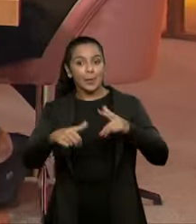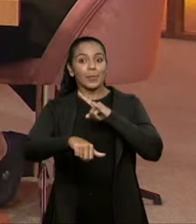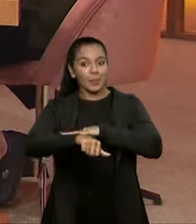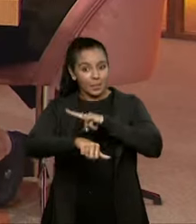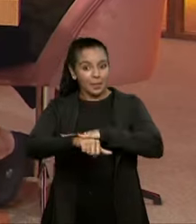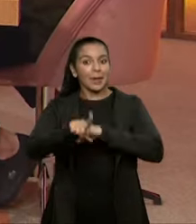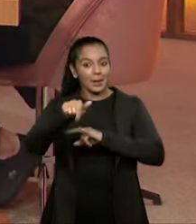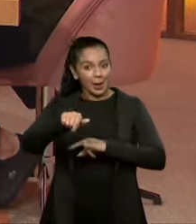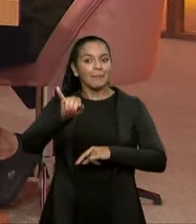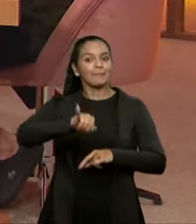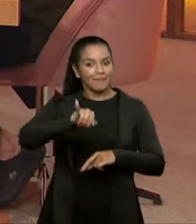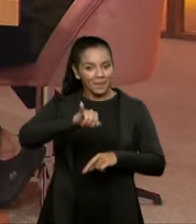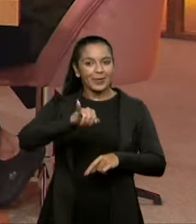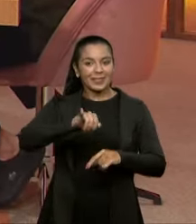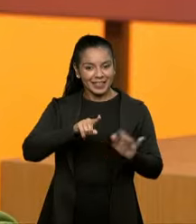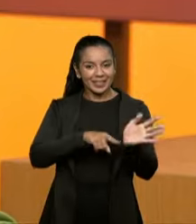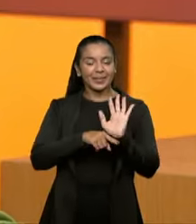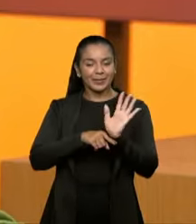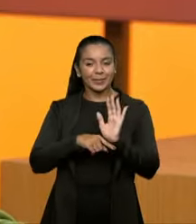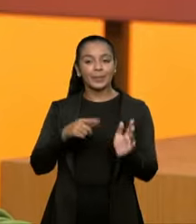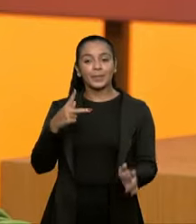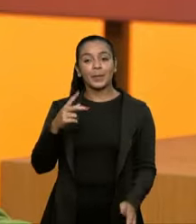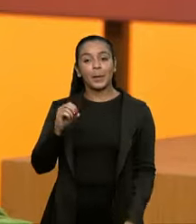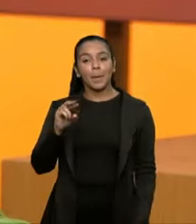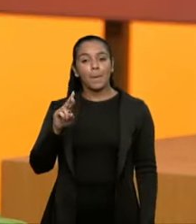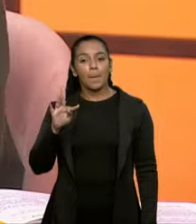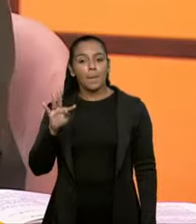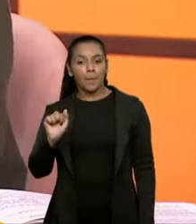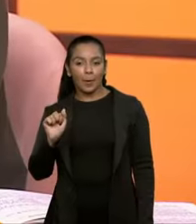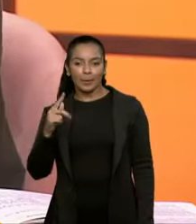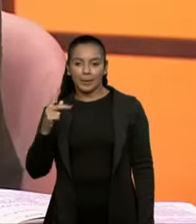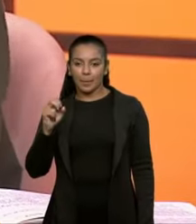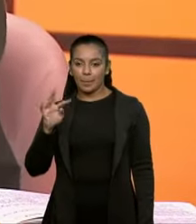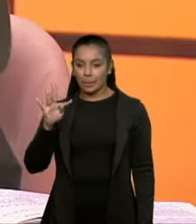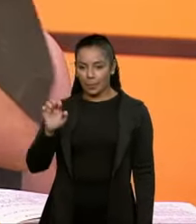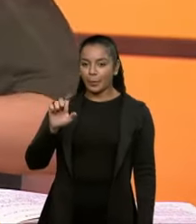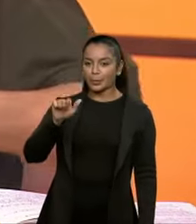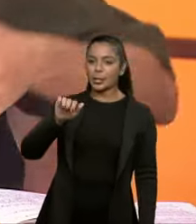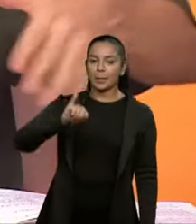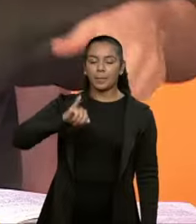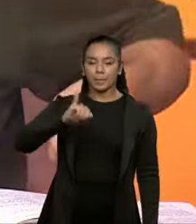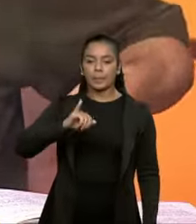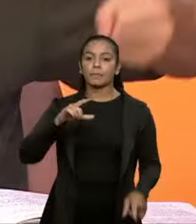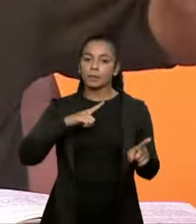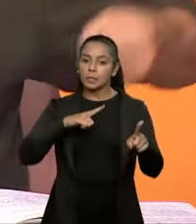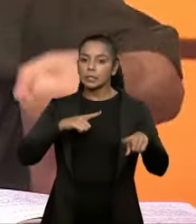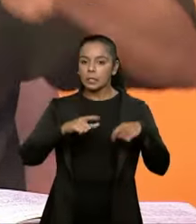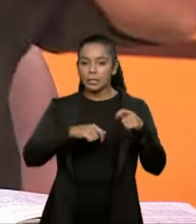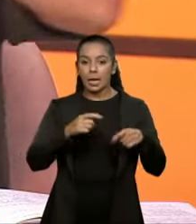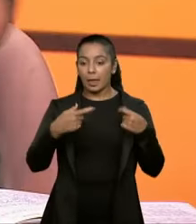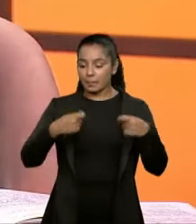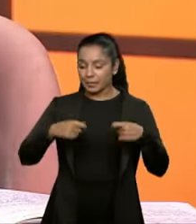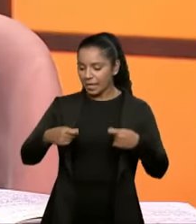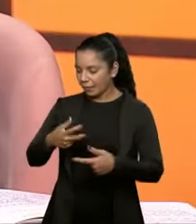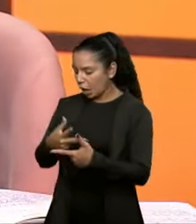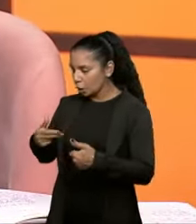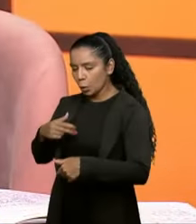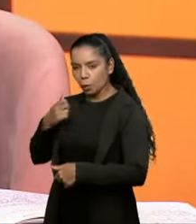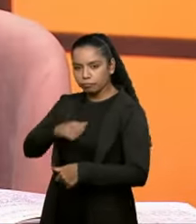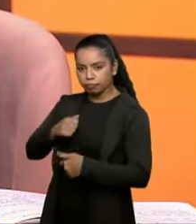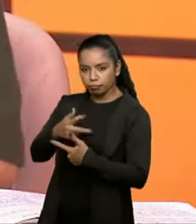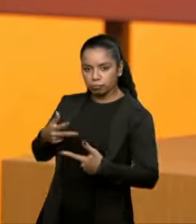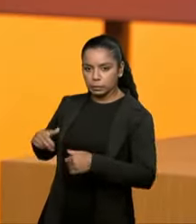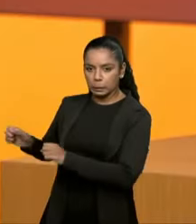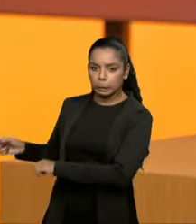também. O pota-pote é importante. Agora, se você tem um produtinho ali lá no filme, ela tinha que realmente pegar as coisas e levar pra fora.